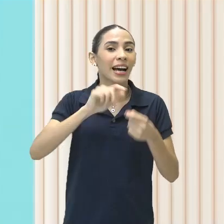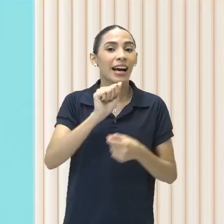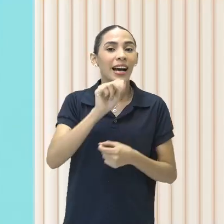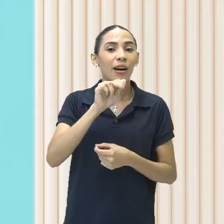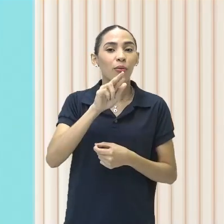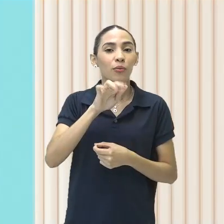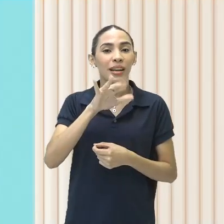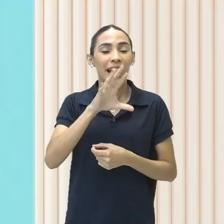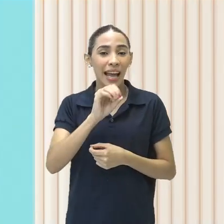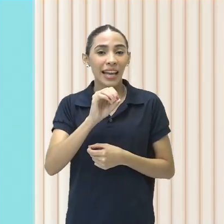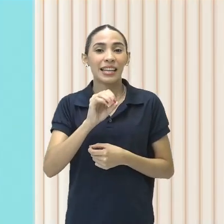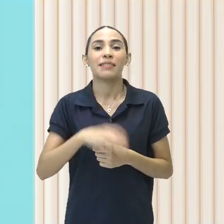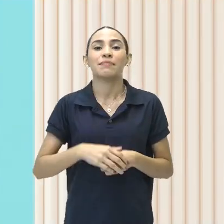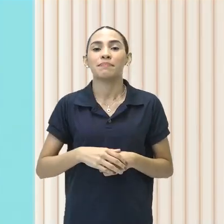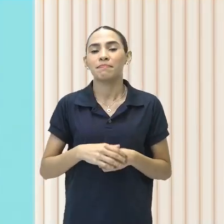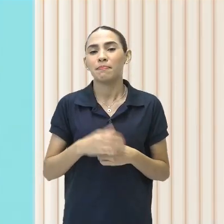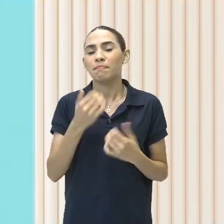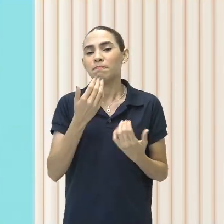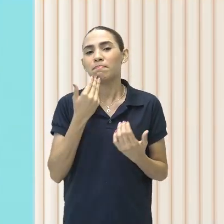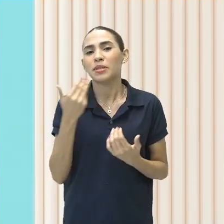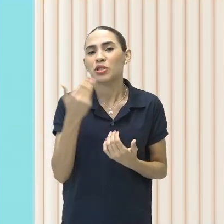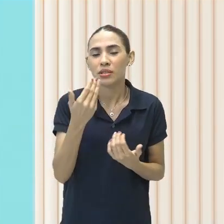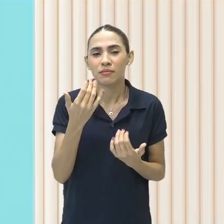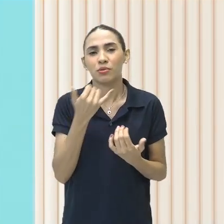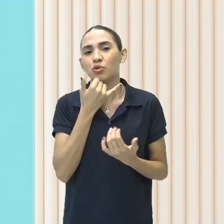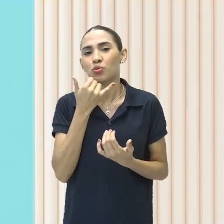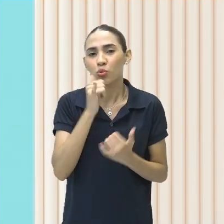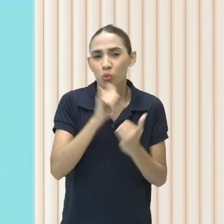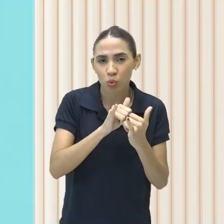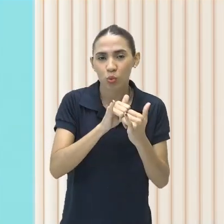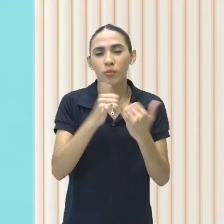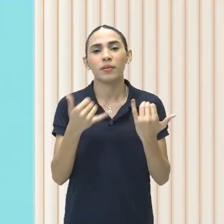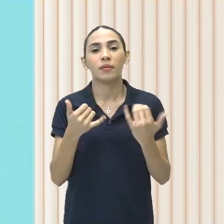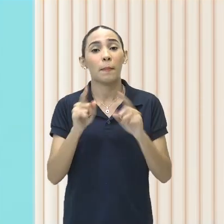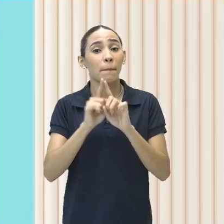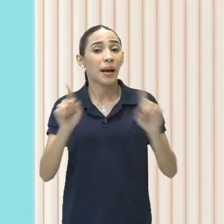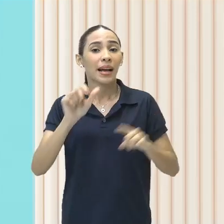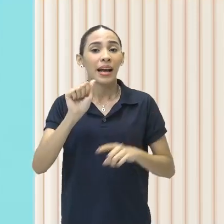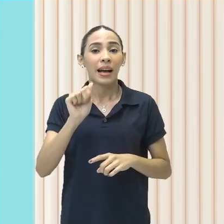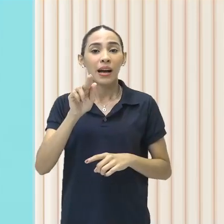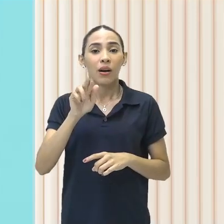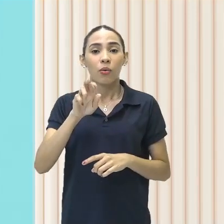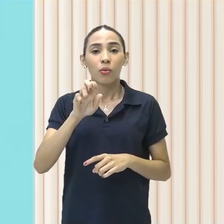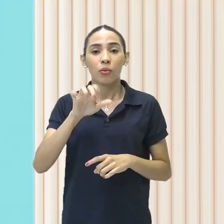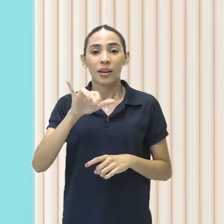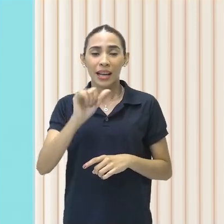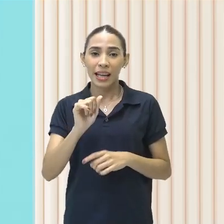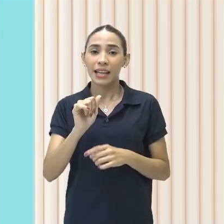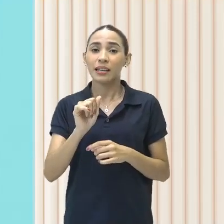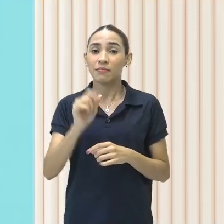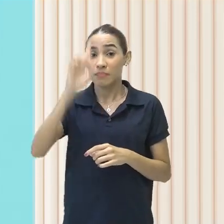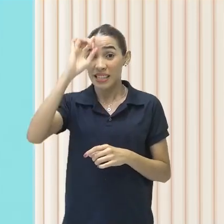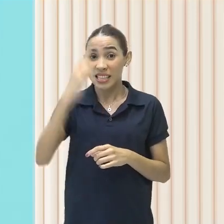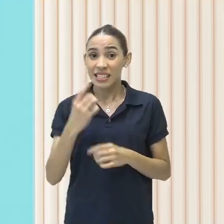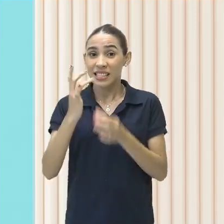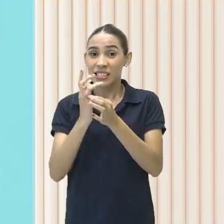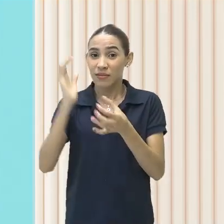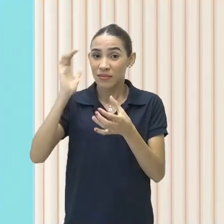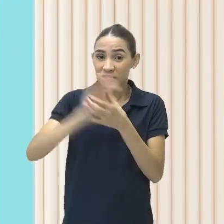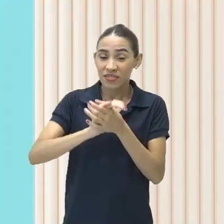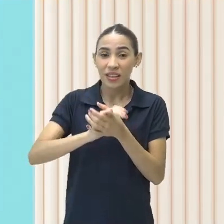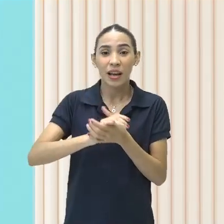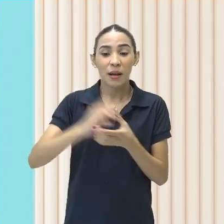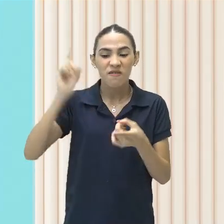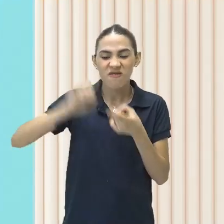né? Quer se redimir. E aí, a Aurélia decide casar com ele com vingança, porque